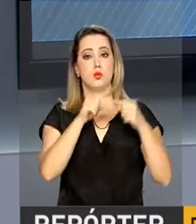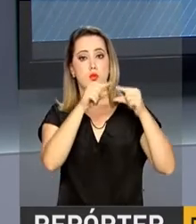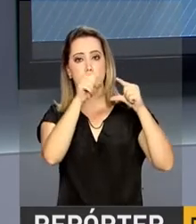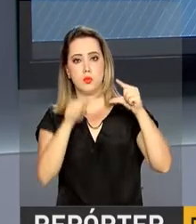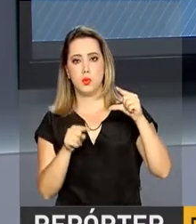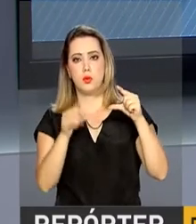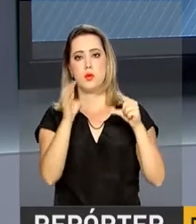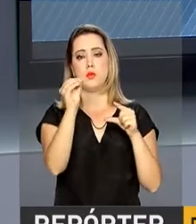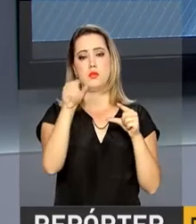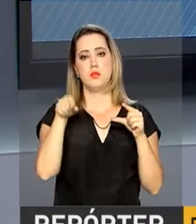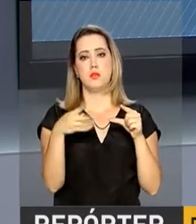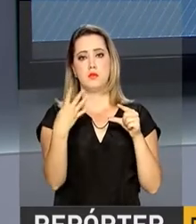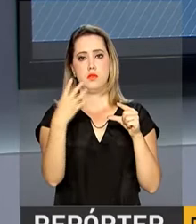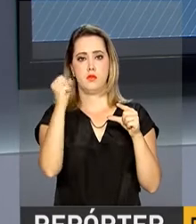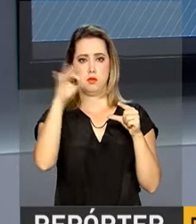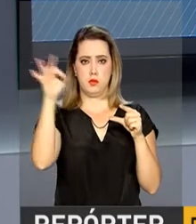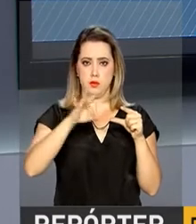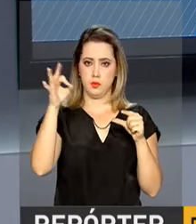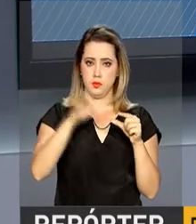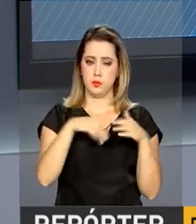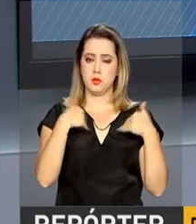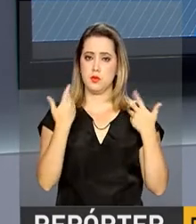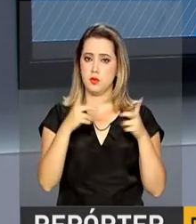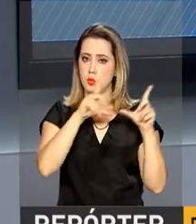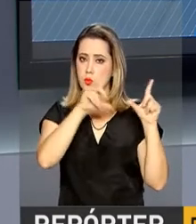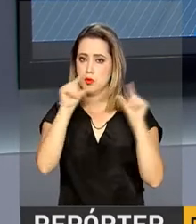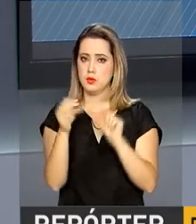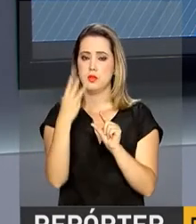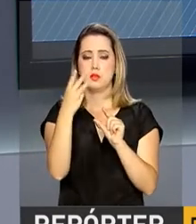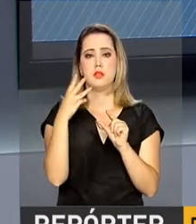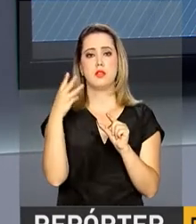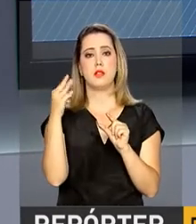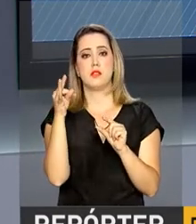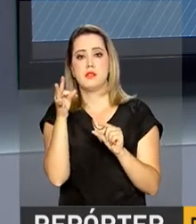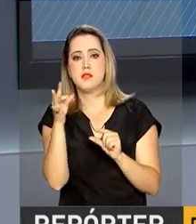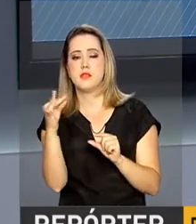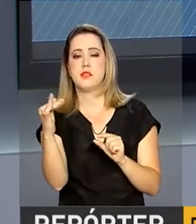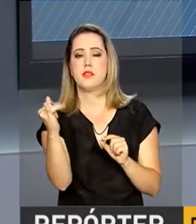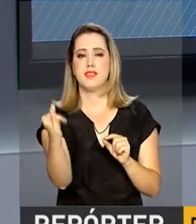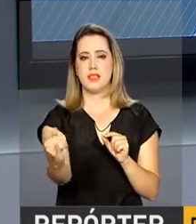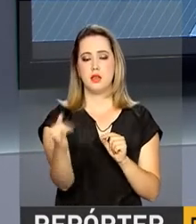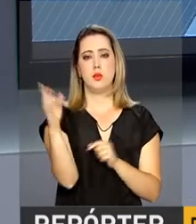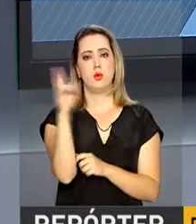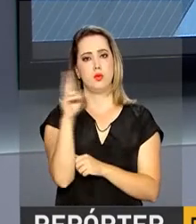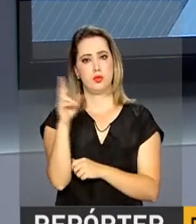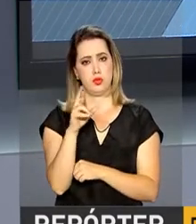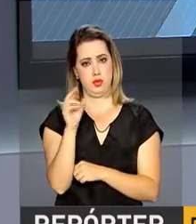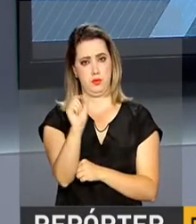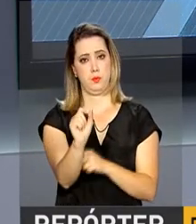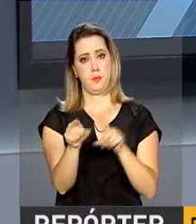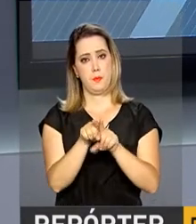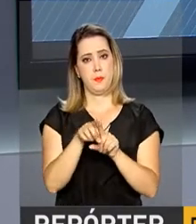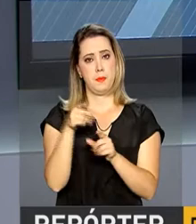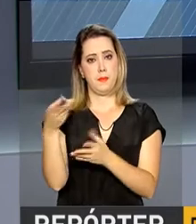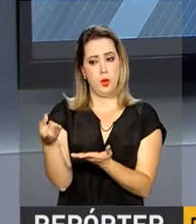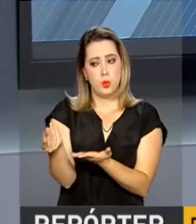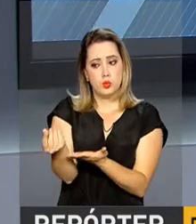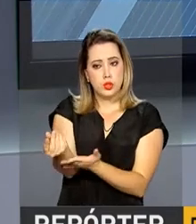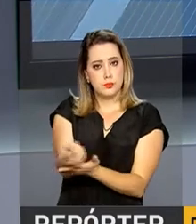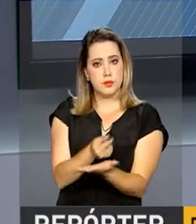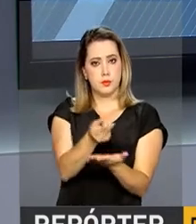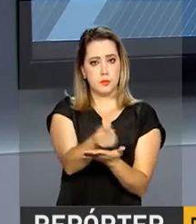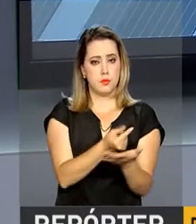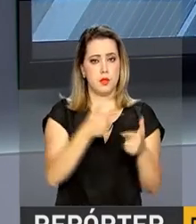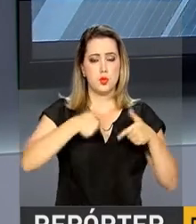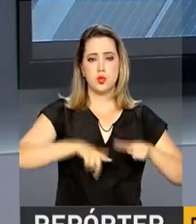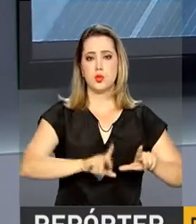0,48% em julho. Com a redução, ela ficou em 3 trilhões e 340 bilhões de reais. O resgate de títulos